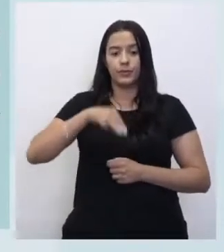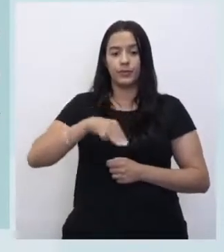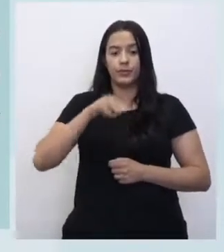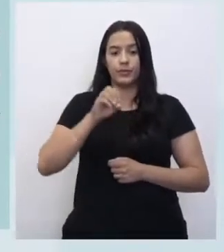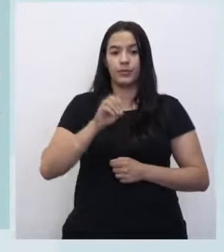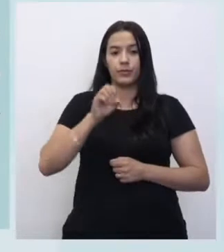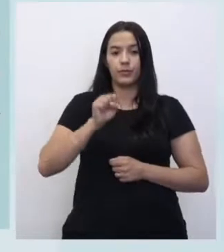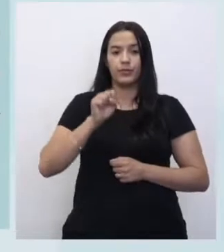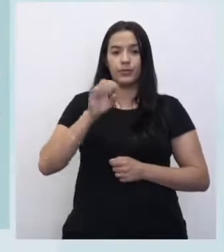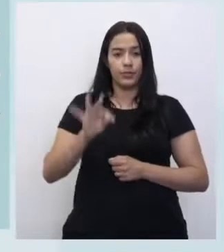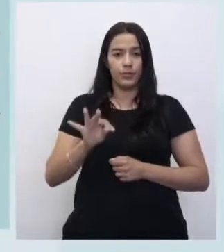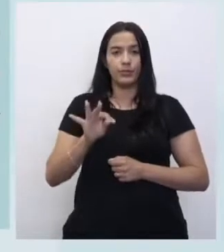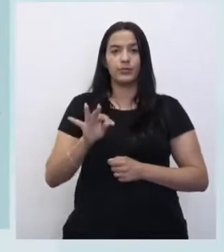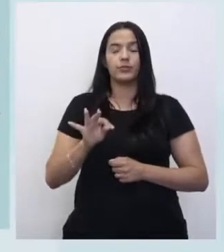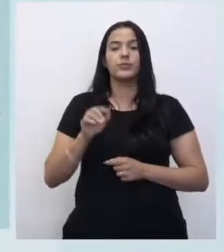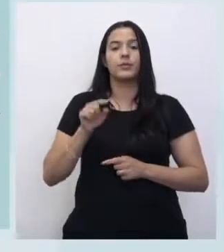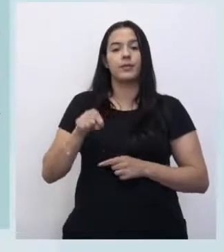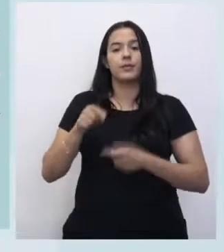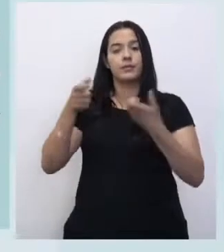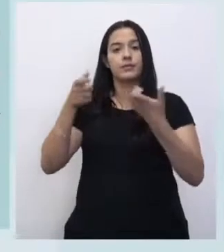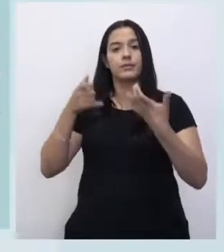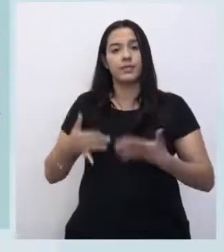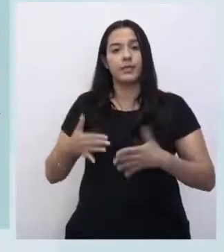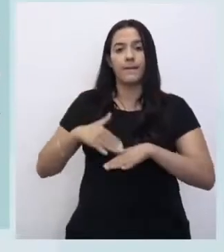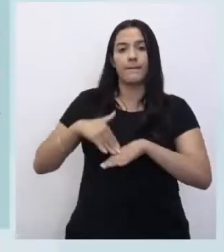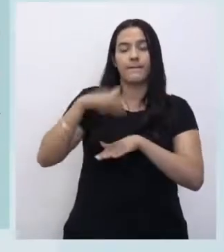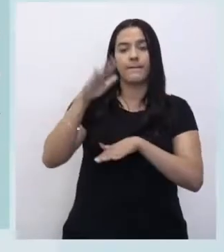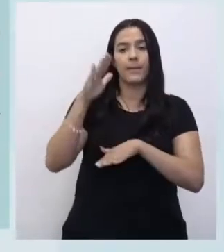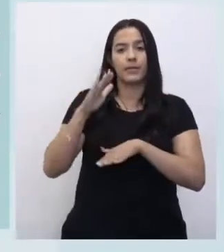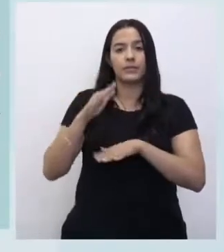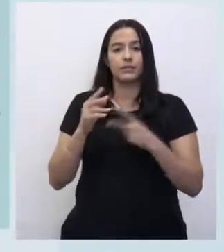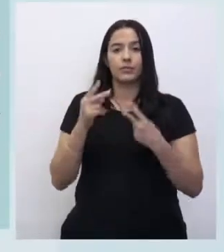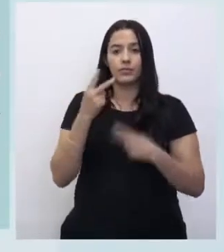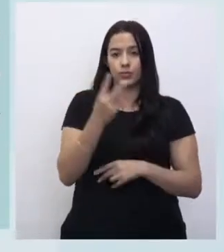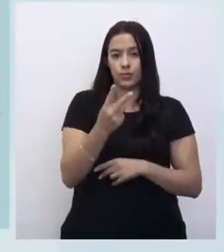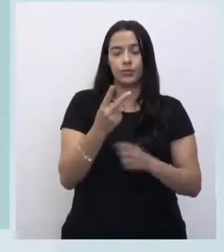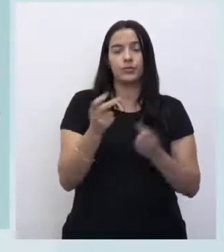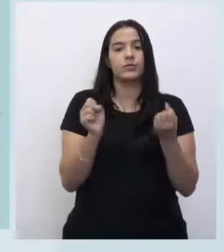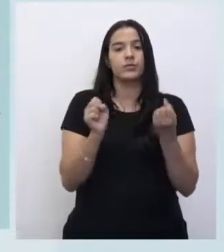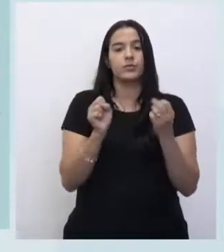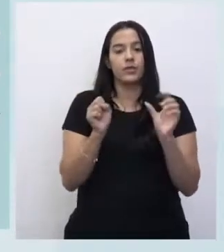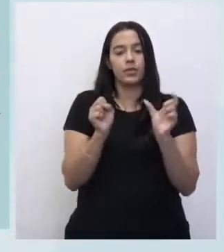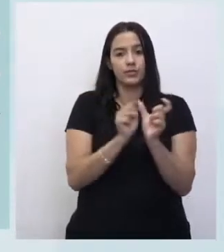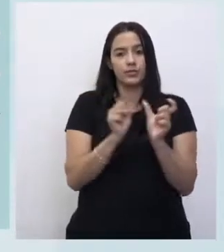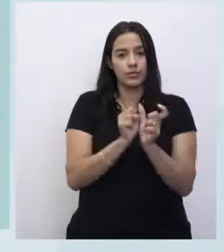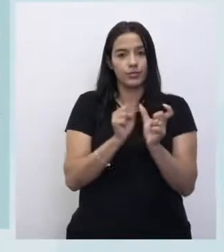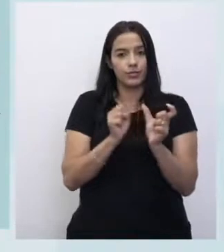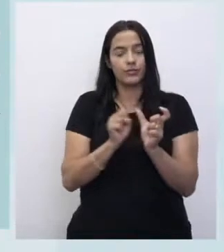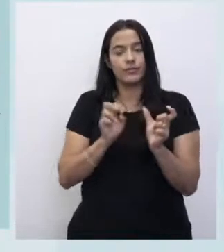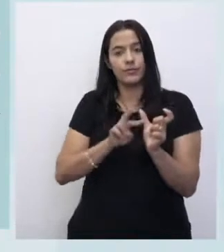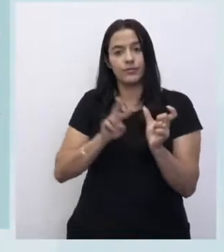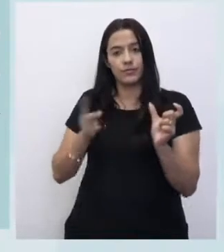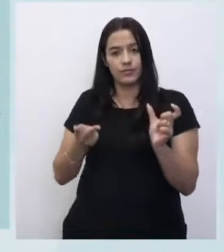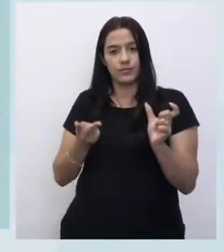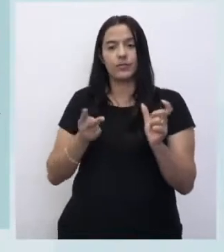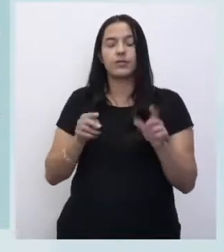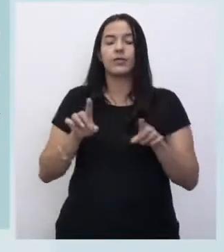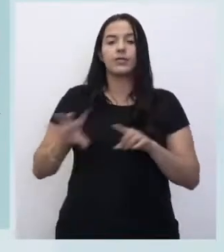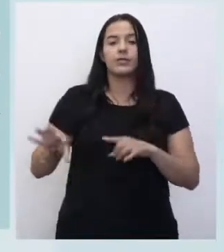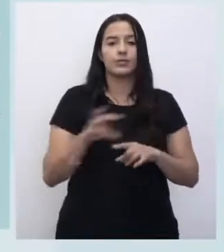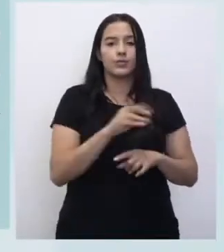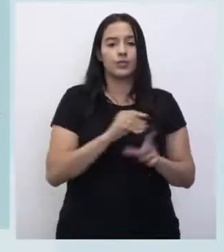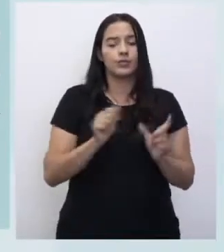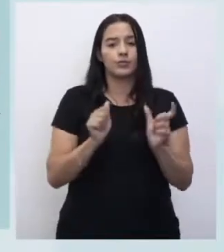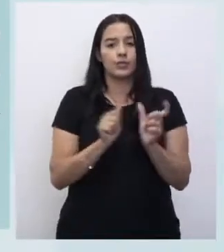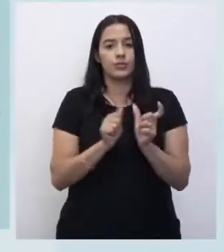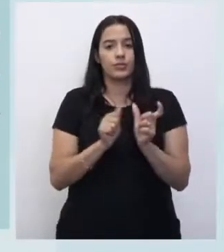grau de superlativo para mais de 2 sílabas, 2 adjetivos de mais de 2 sílabas, né? E de todos os adjetivos com 3